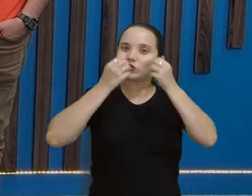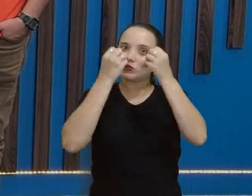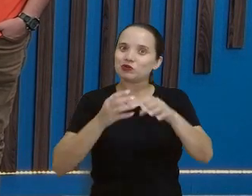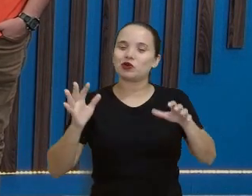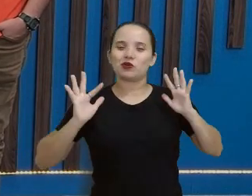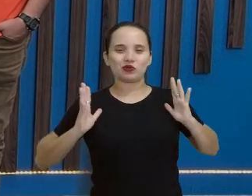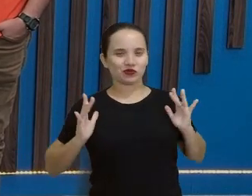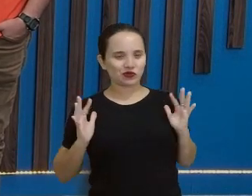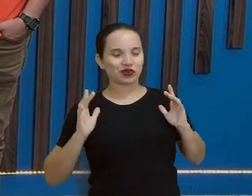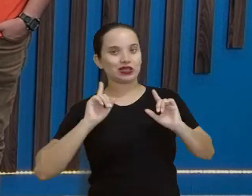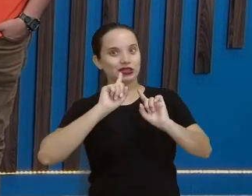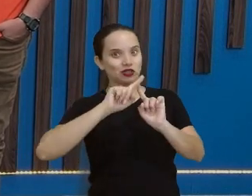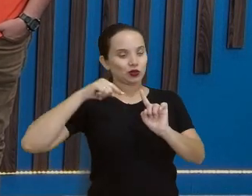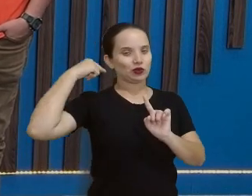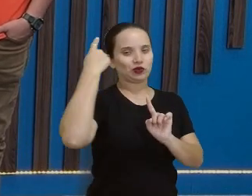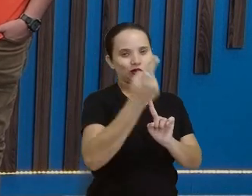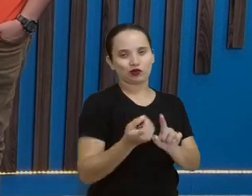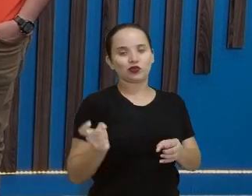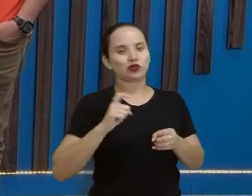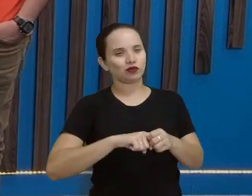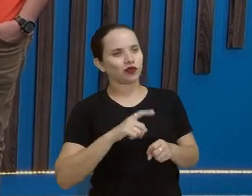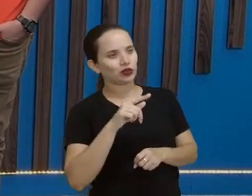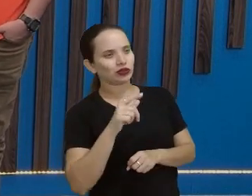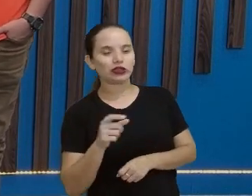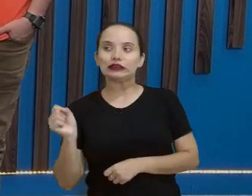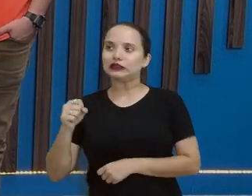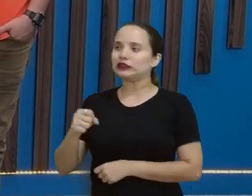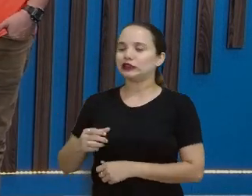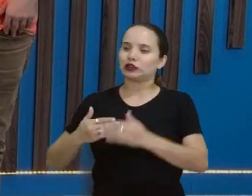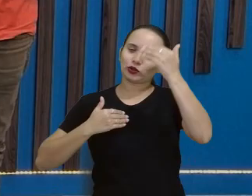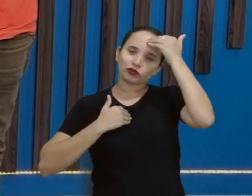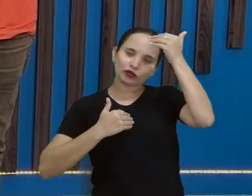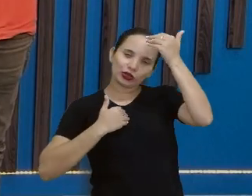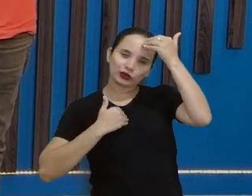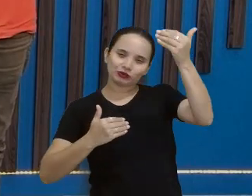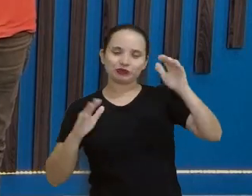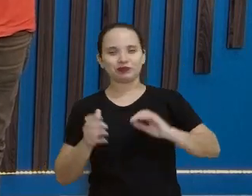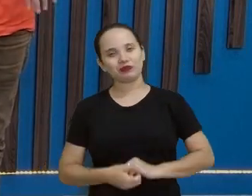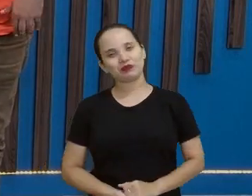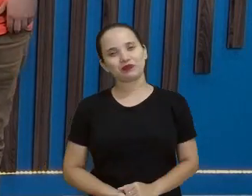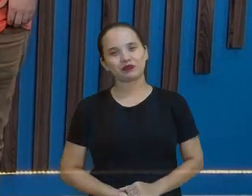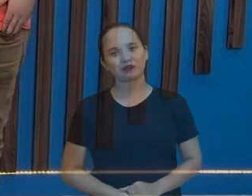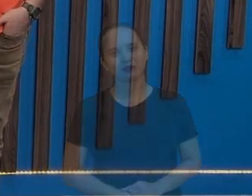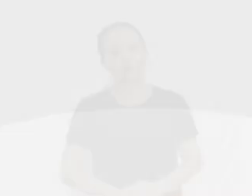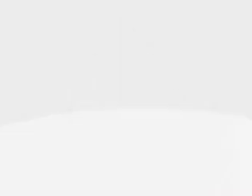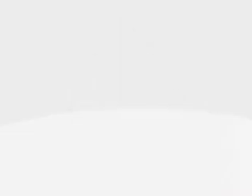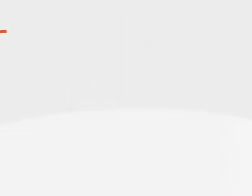e ano que vem voltamos juntos, não é, não, Armando? Voltamos sim. Valeu, Vamos lá. pessoal. Tchau, galera. Tchau.